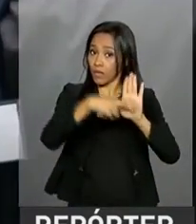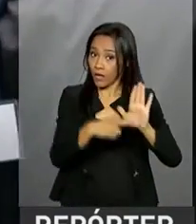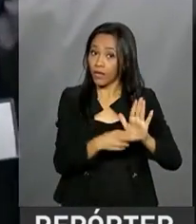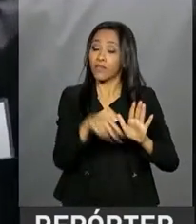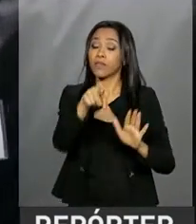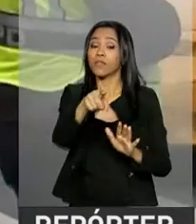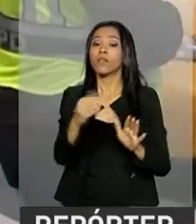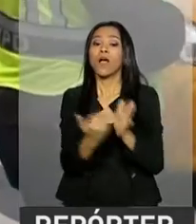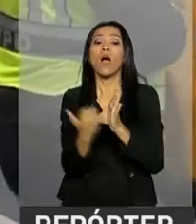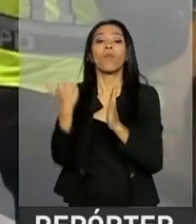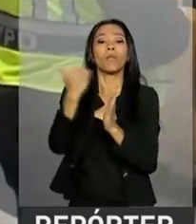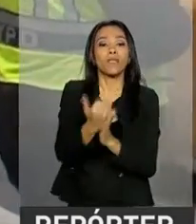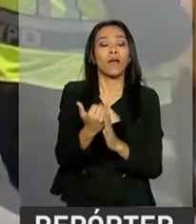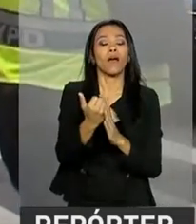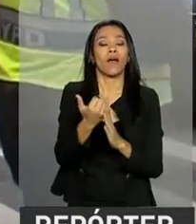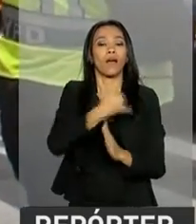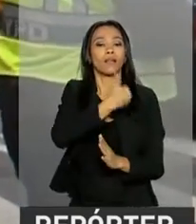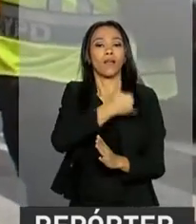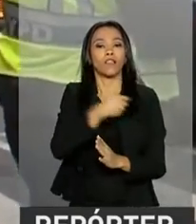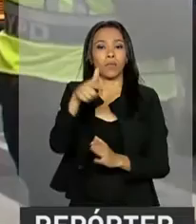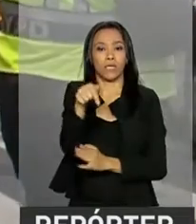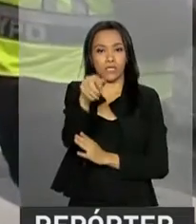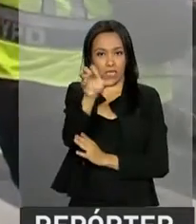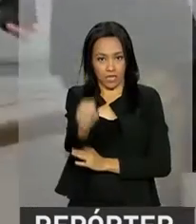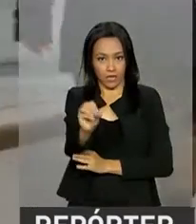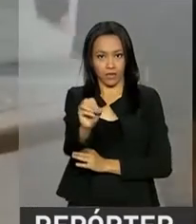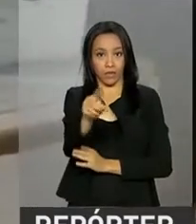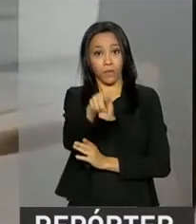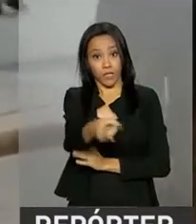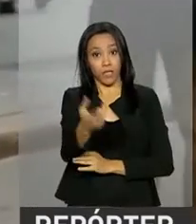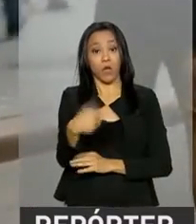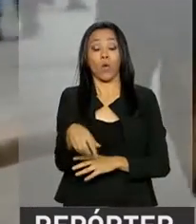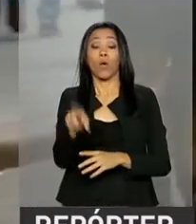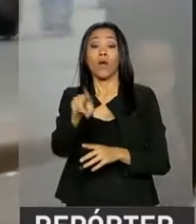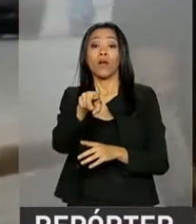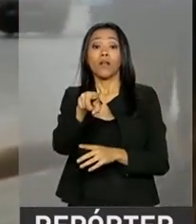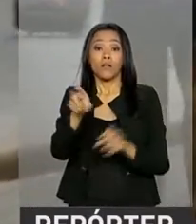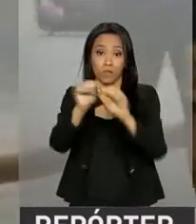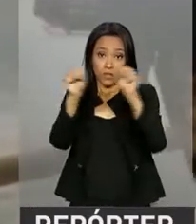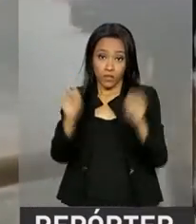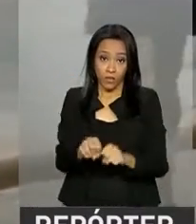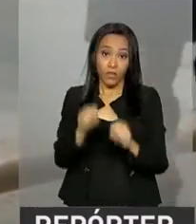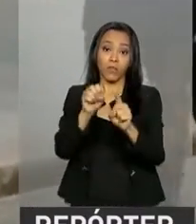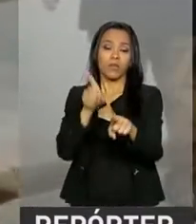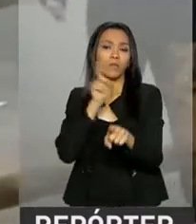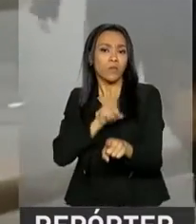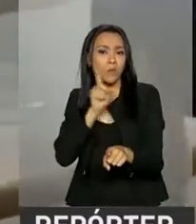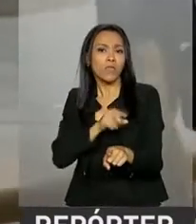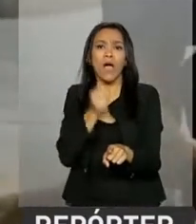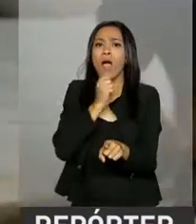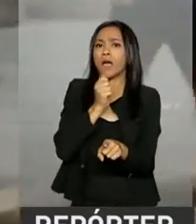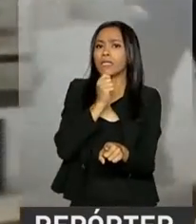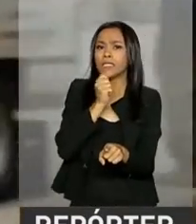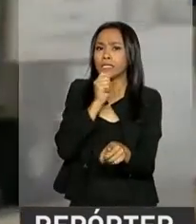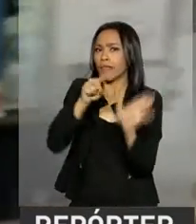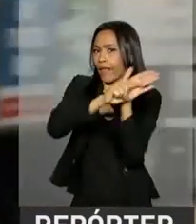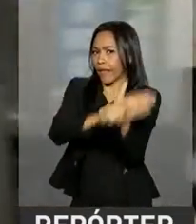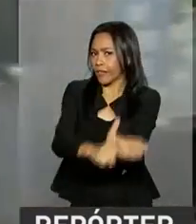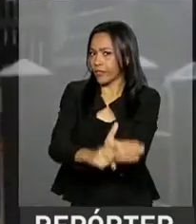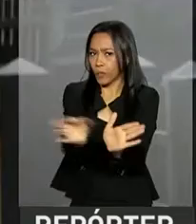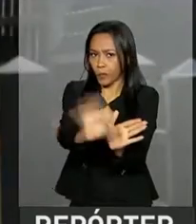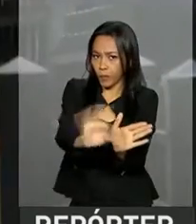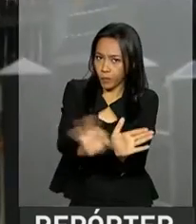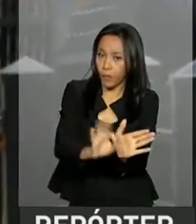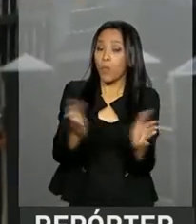de aposentadoria para 70 anos. Os cofres da Seguridade Social americana, no entanto, ainda nem chegaram ao negativo.